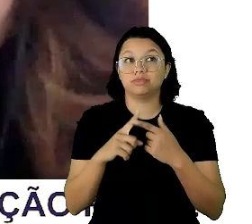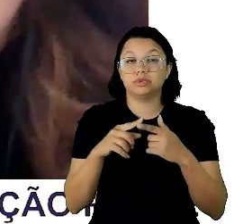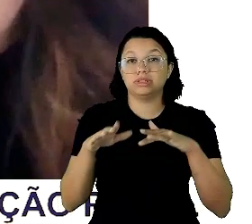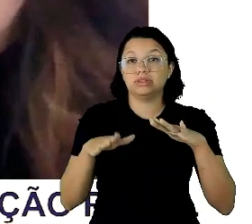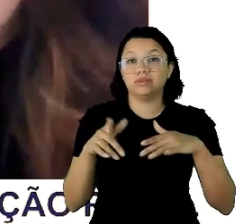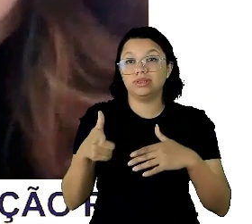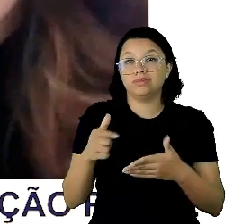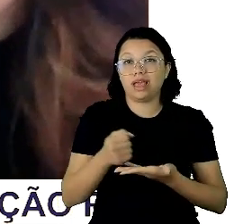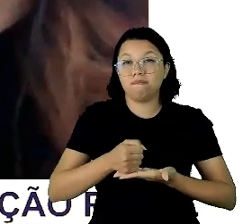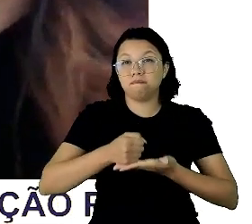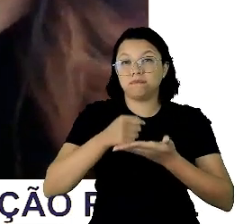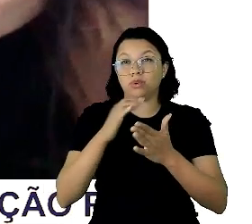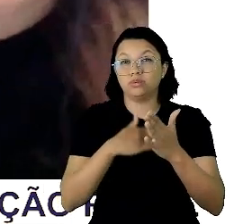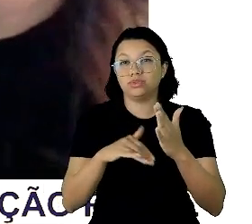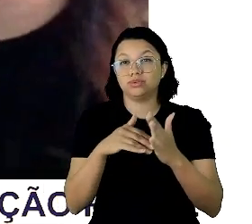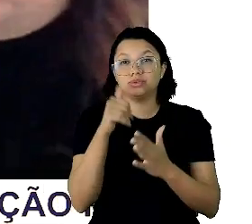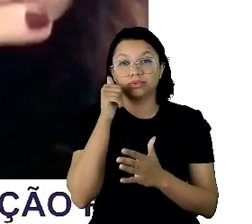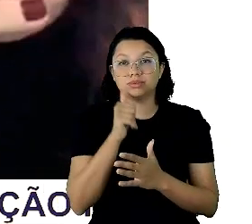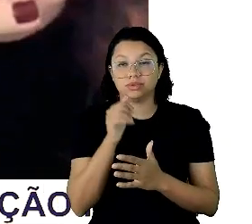todas as mulheres, né?